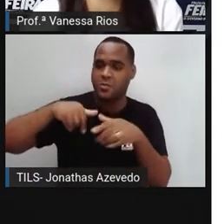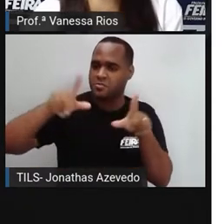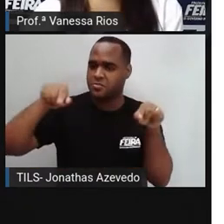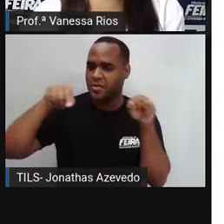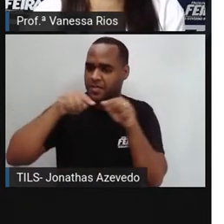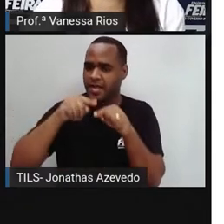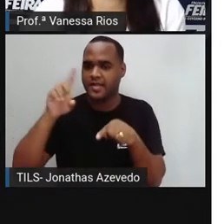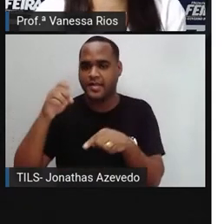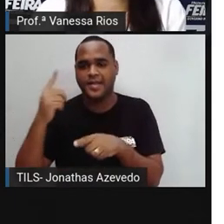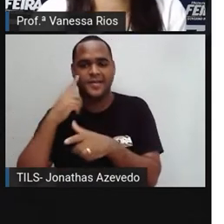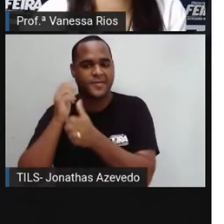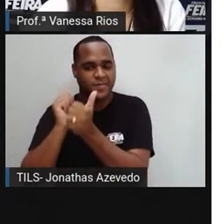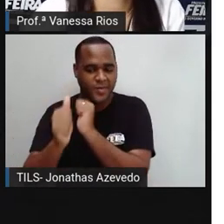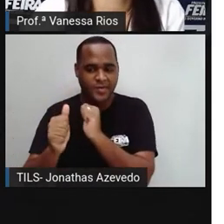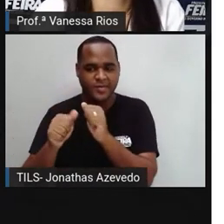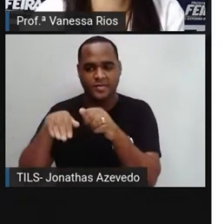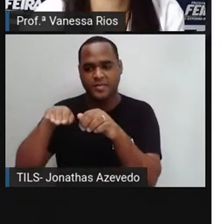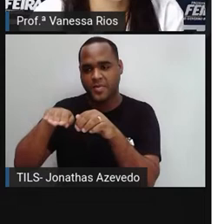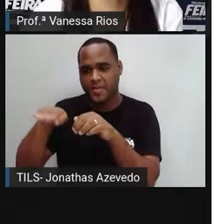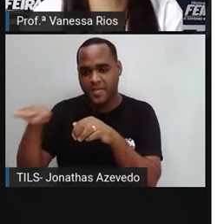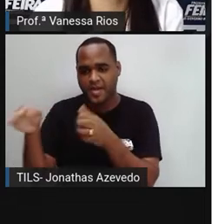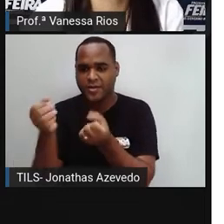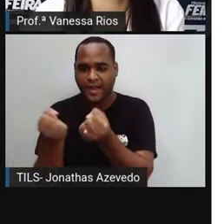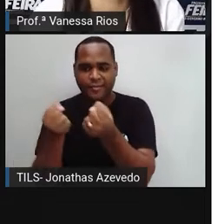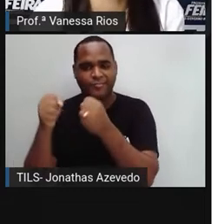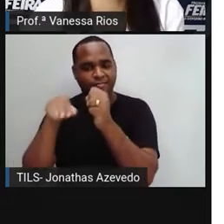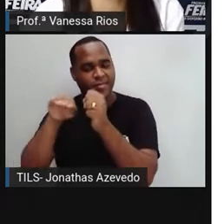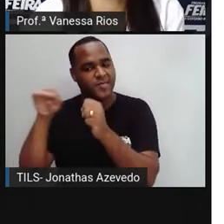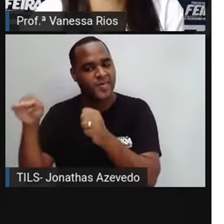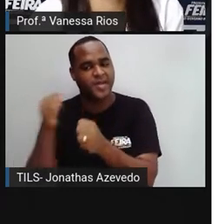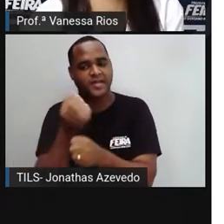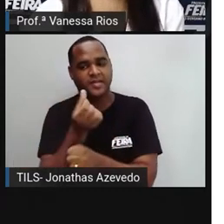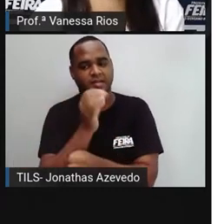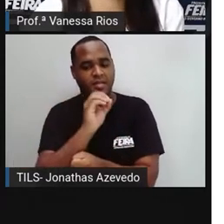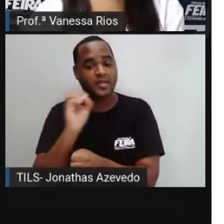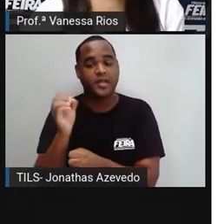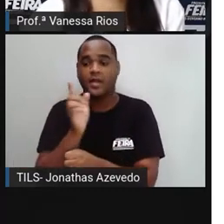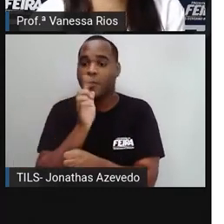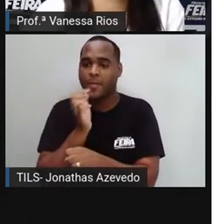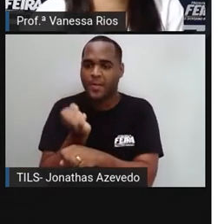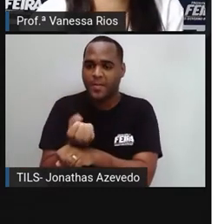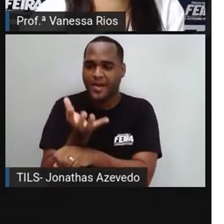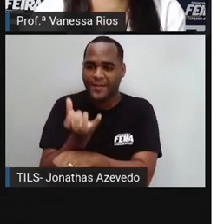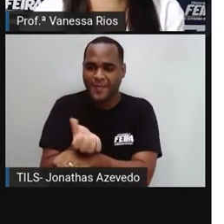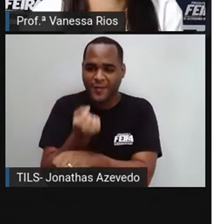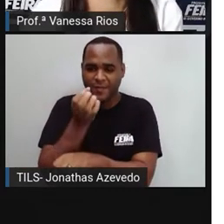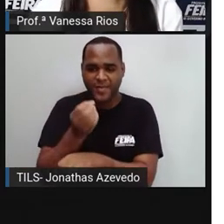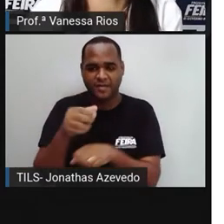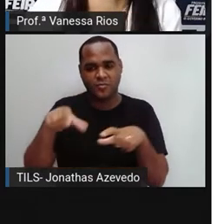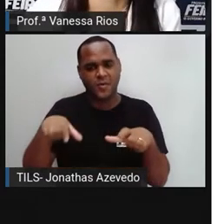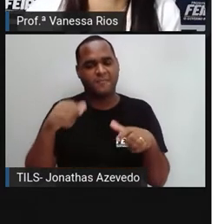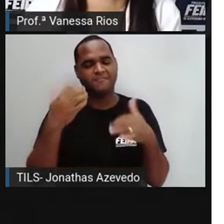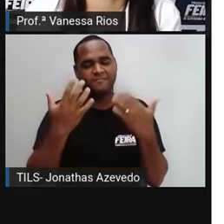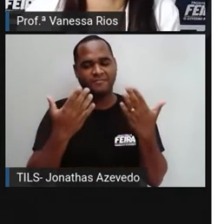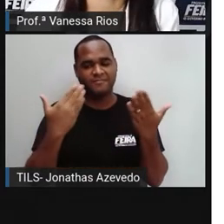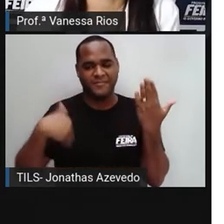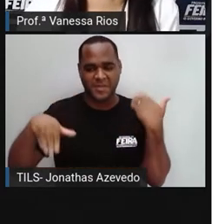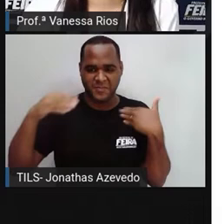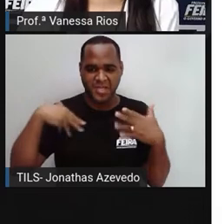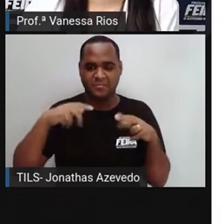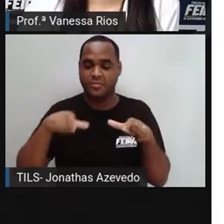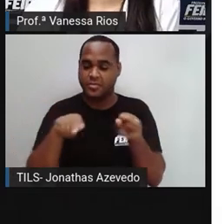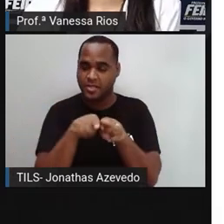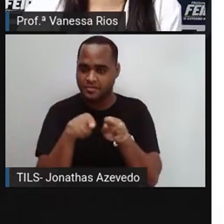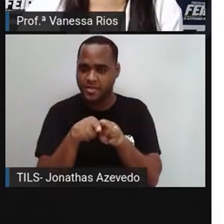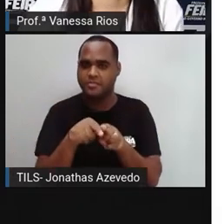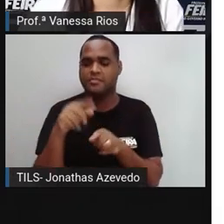esportivas, estacionamento para mais de 600 veículos, espelho d'água, espaço para eventos e uma companhia da Polícia